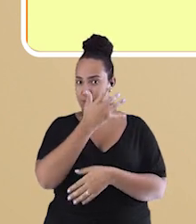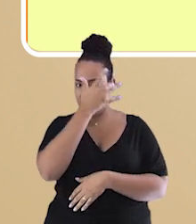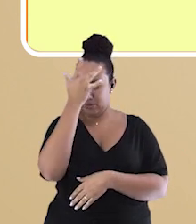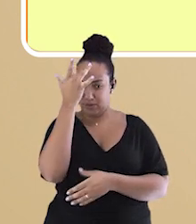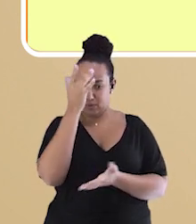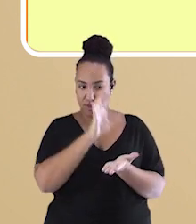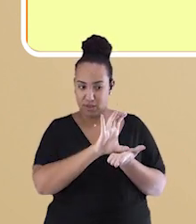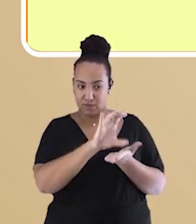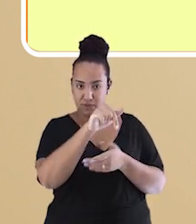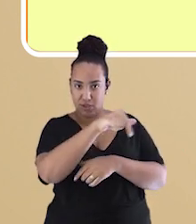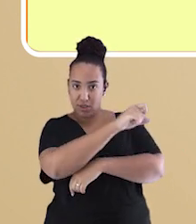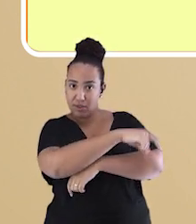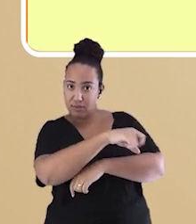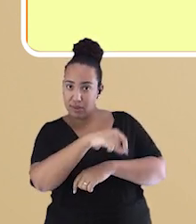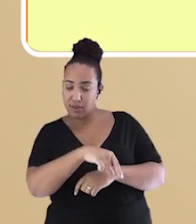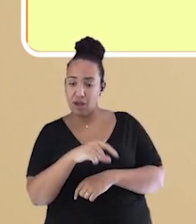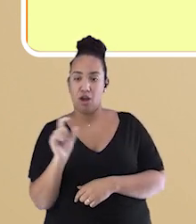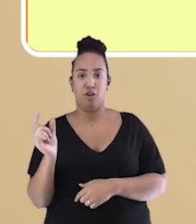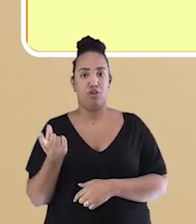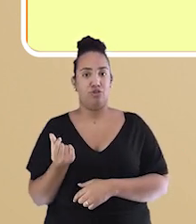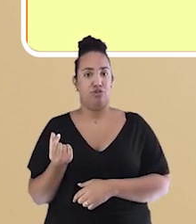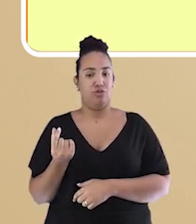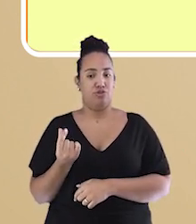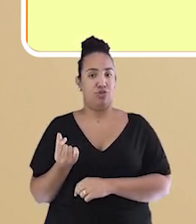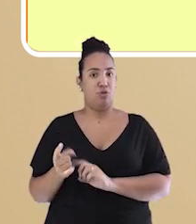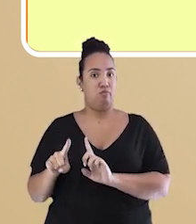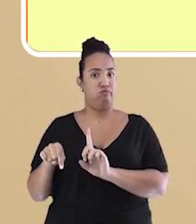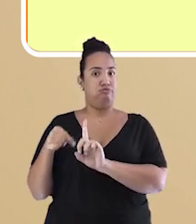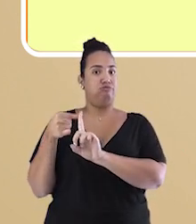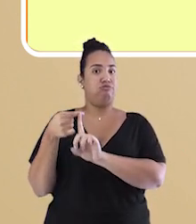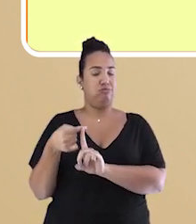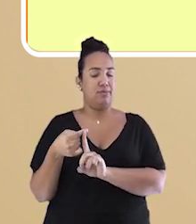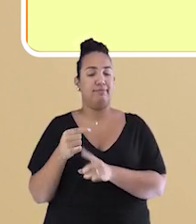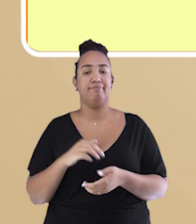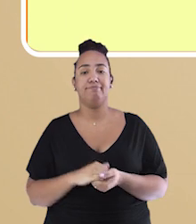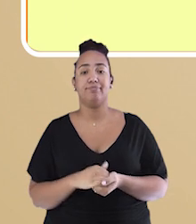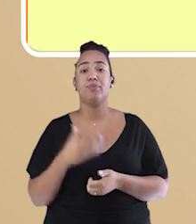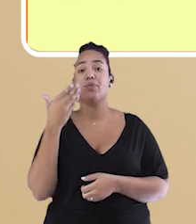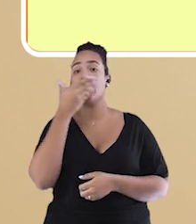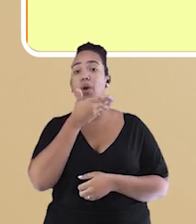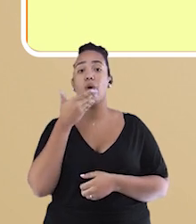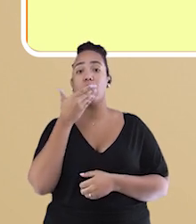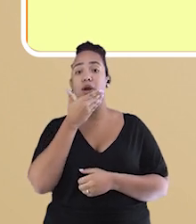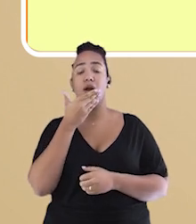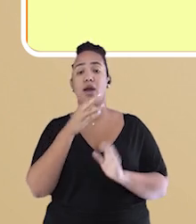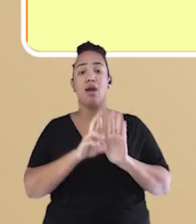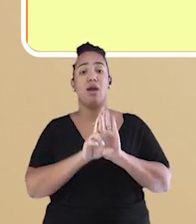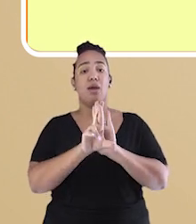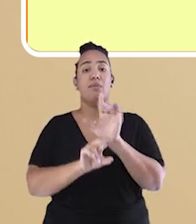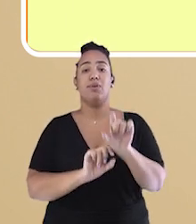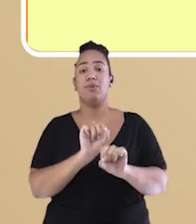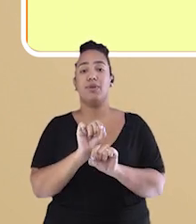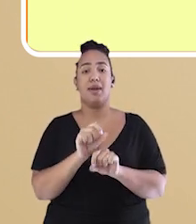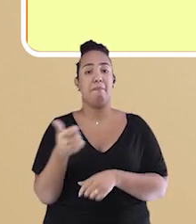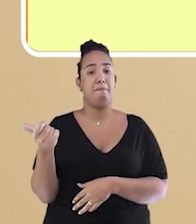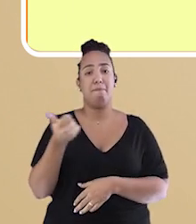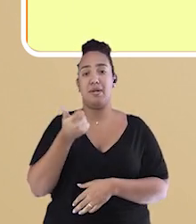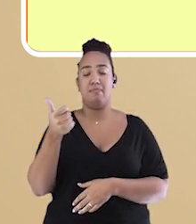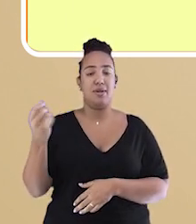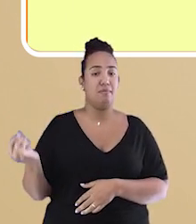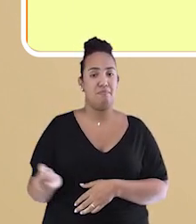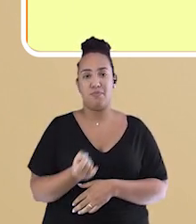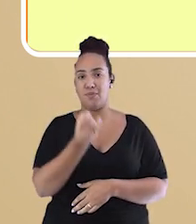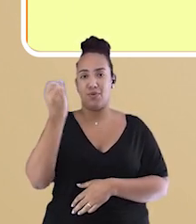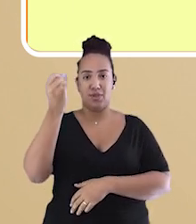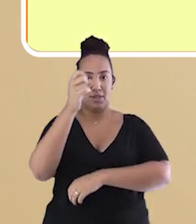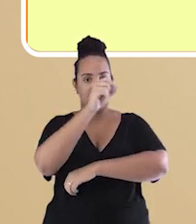para quem investia nesse plantio. O açúcar representou a primeira grande riqueza agrícola